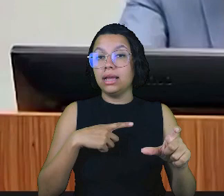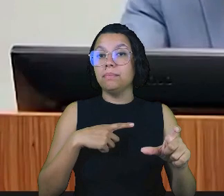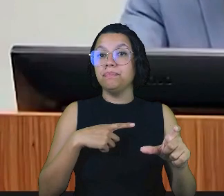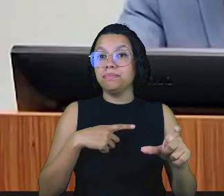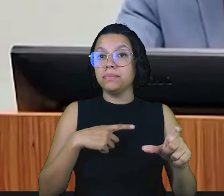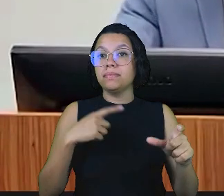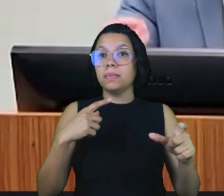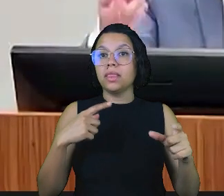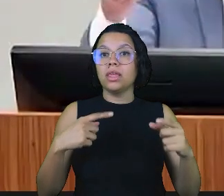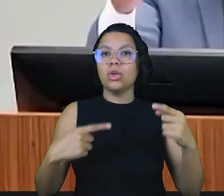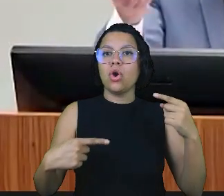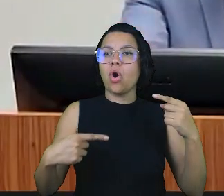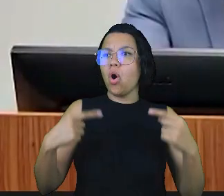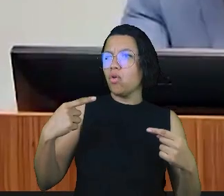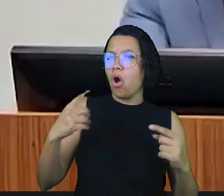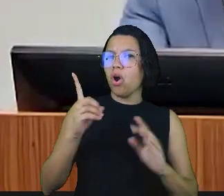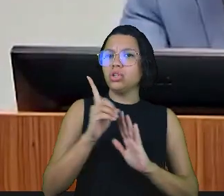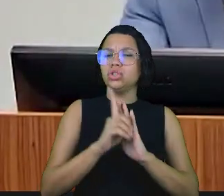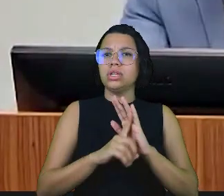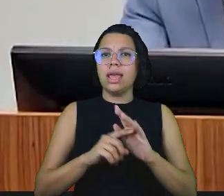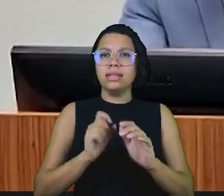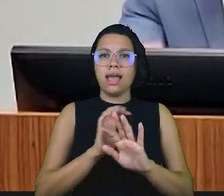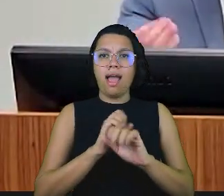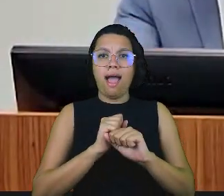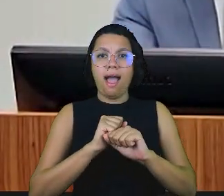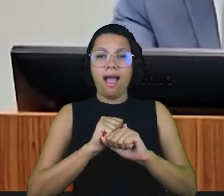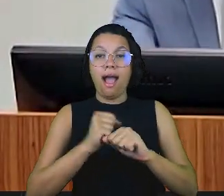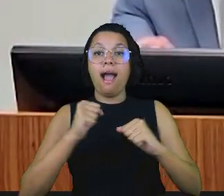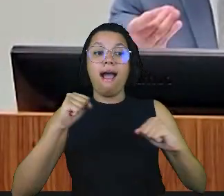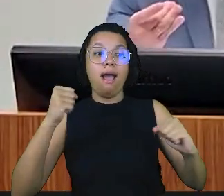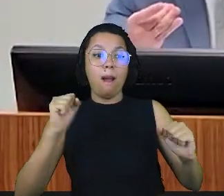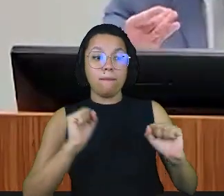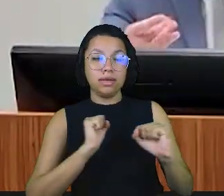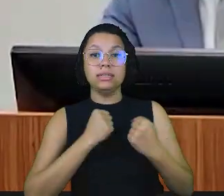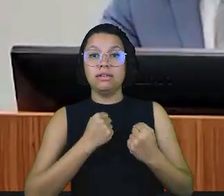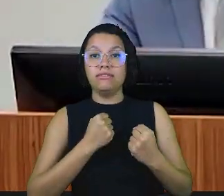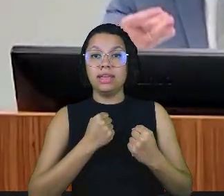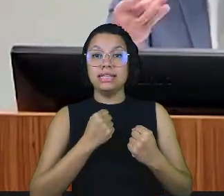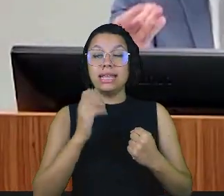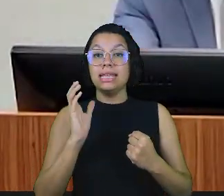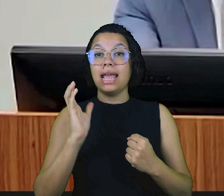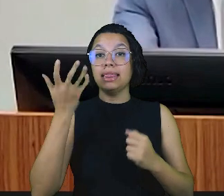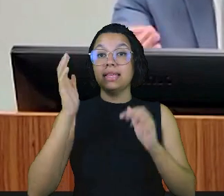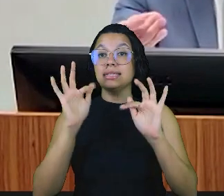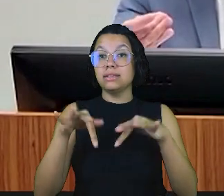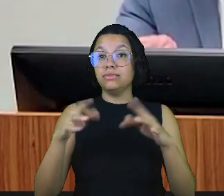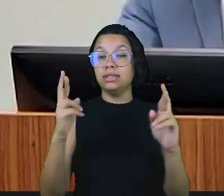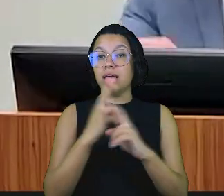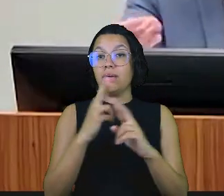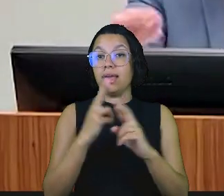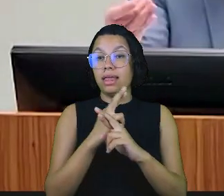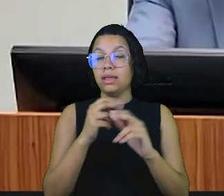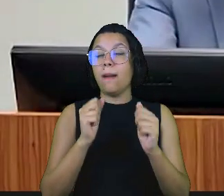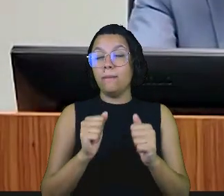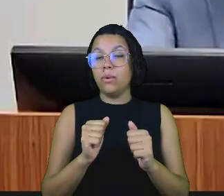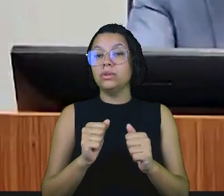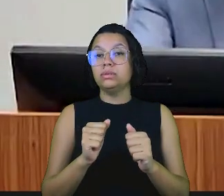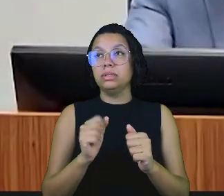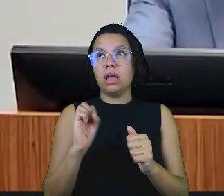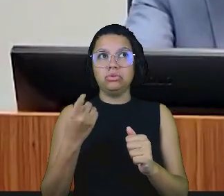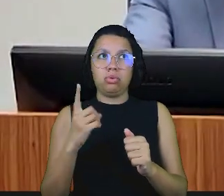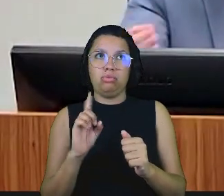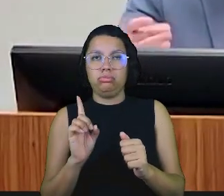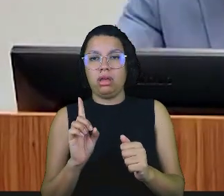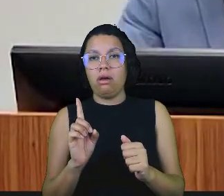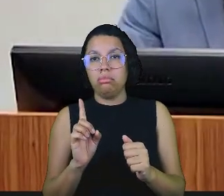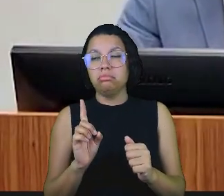contraditório, ampla defesa e decisão final a respeito da possibilidade ou não de se